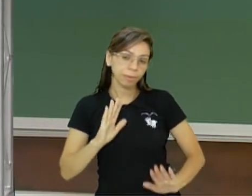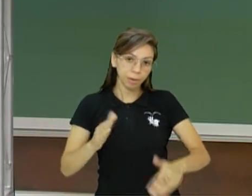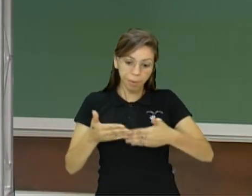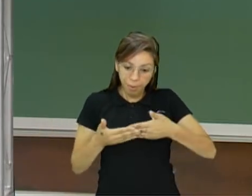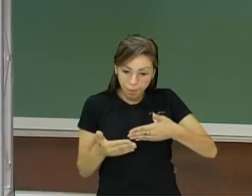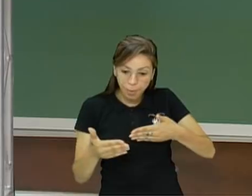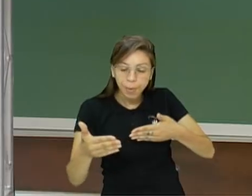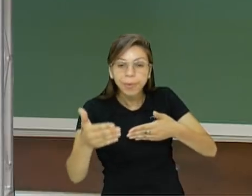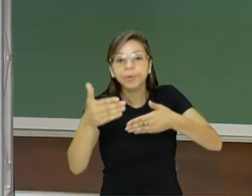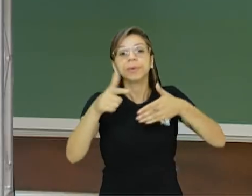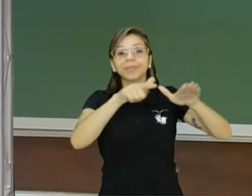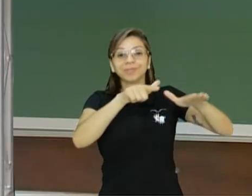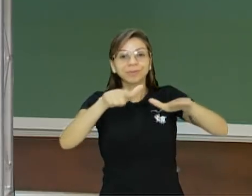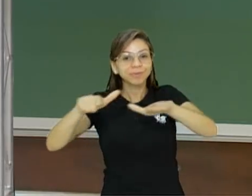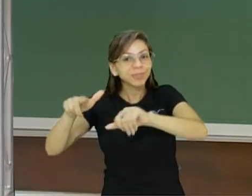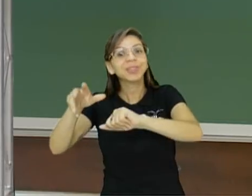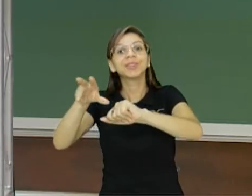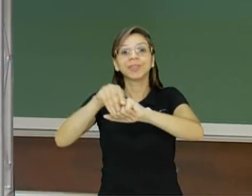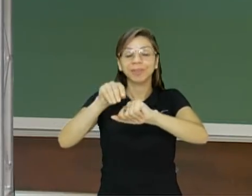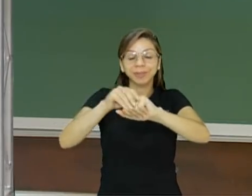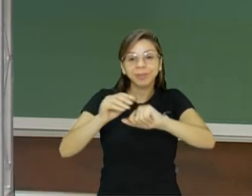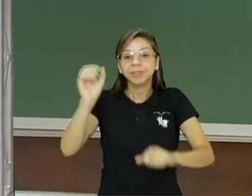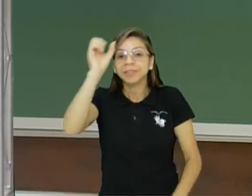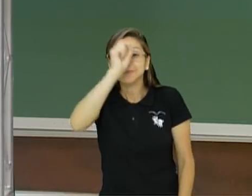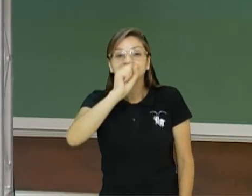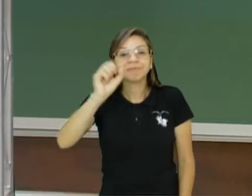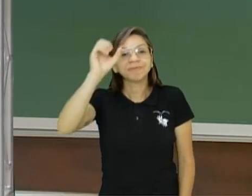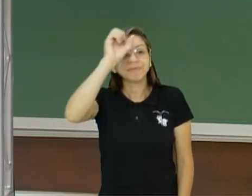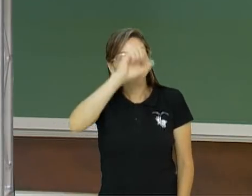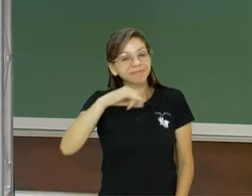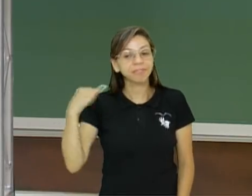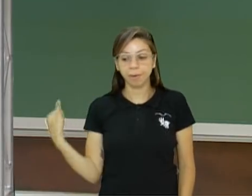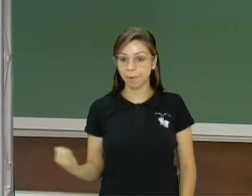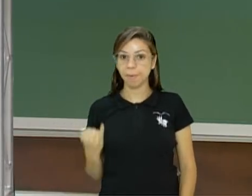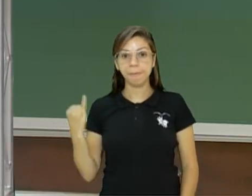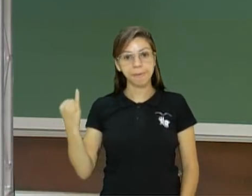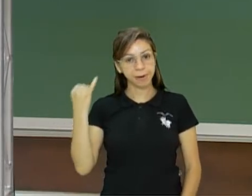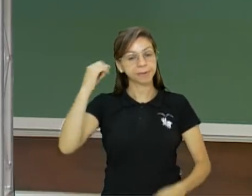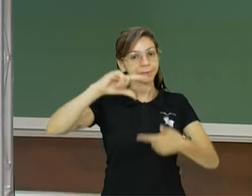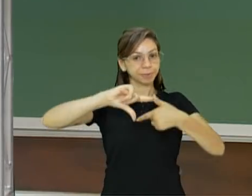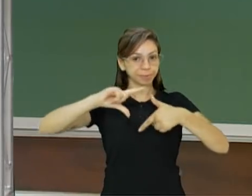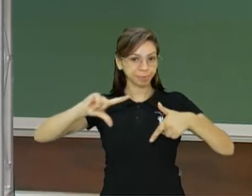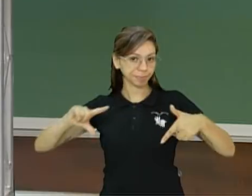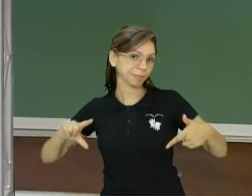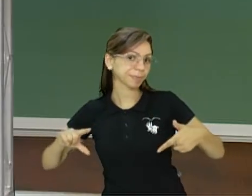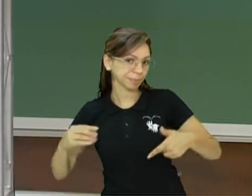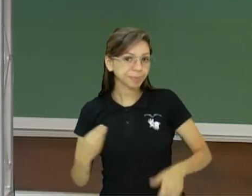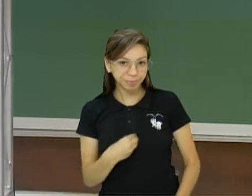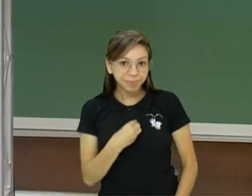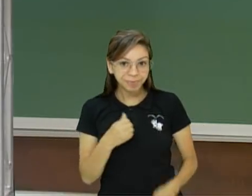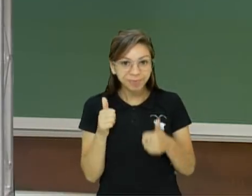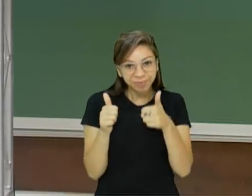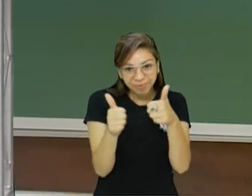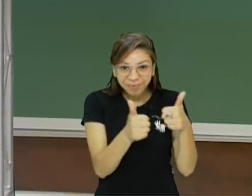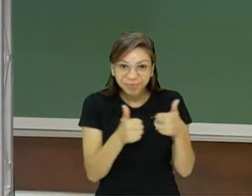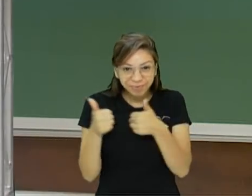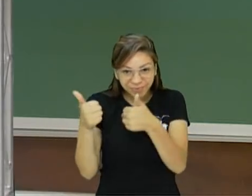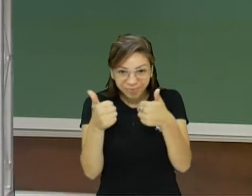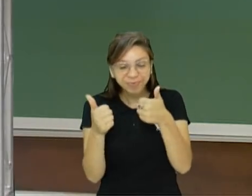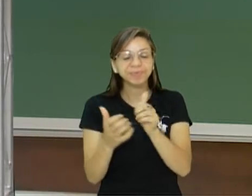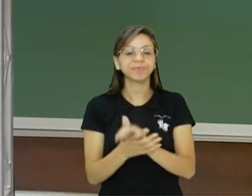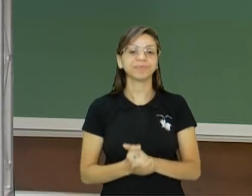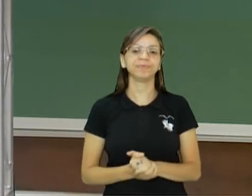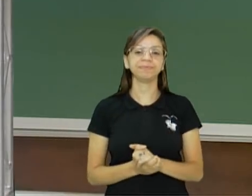vamos fazer na Semana do Conhecimento, aprender um pouquinho mais sobre a importância da geometria na nossa vida. Certinho?